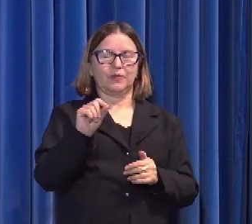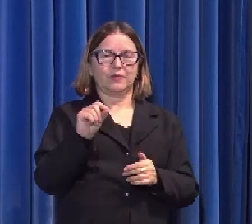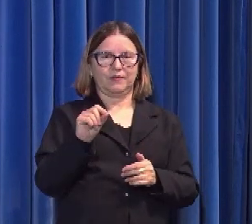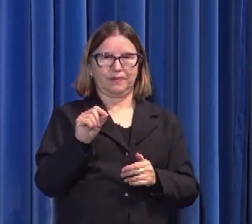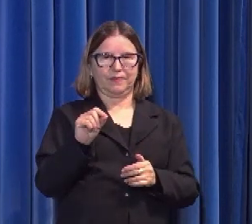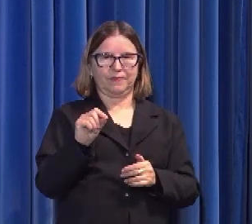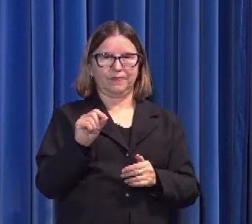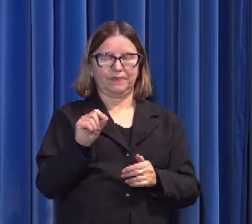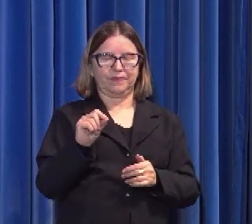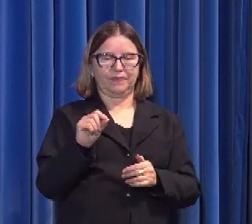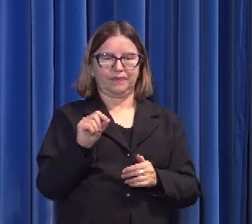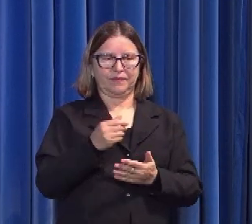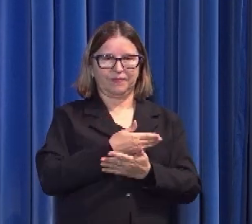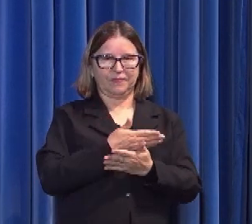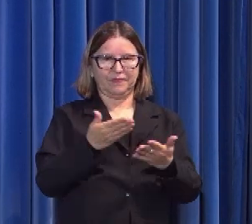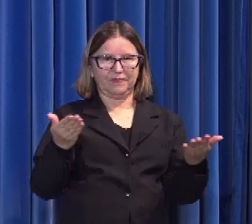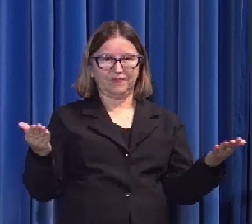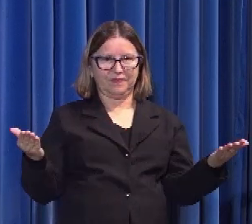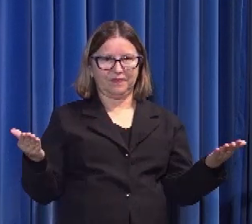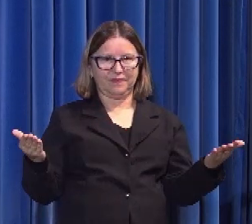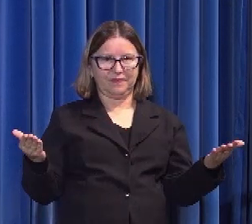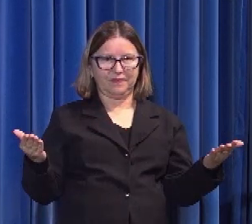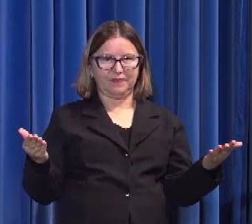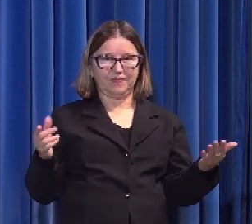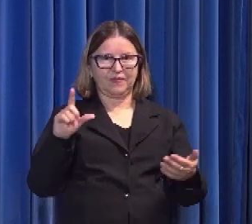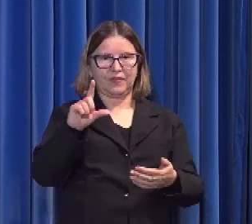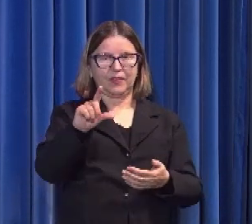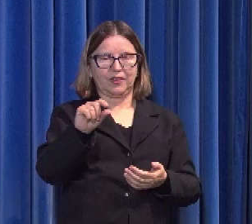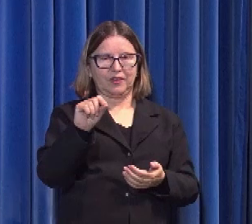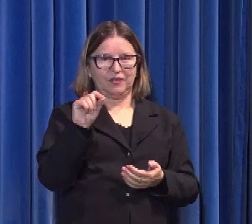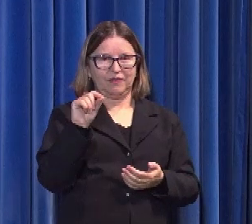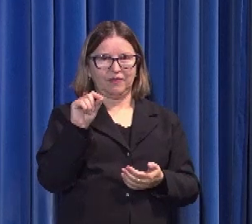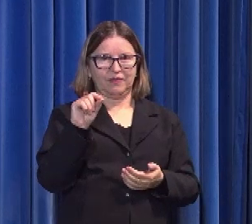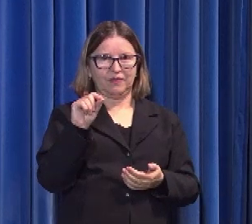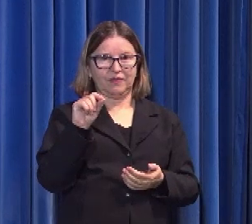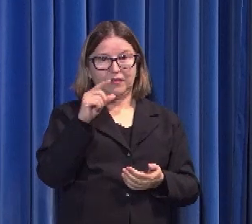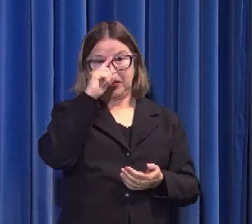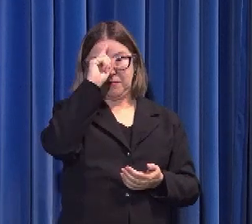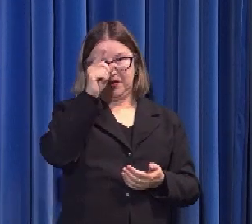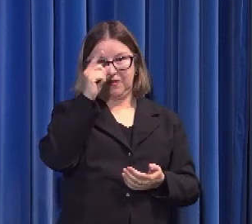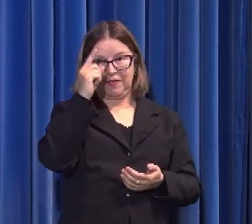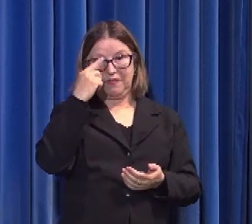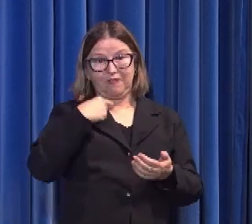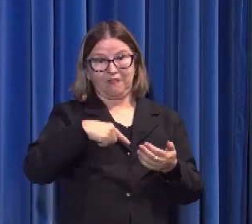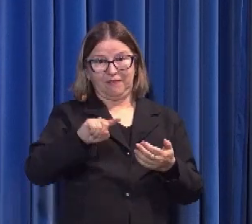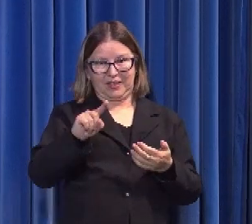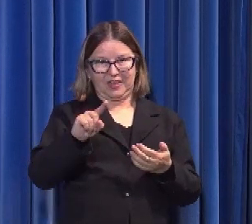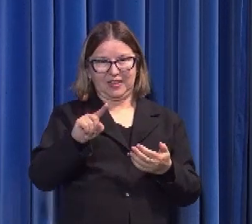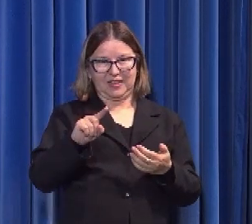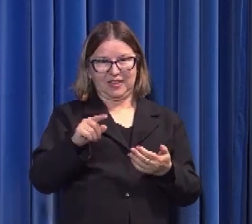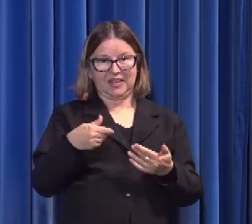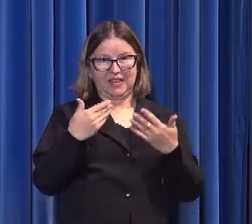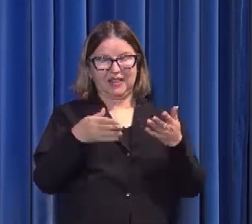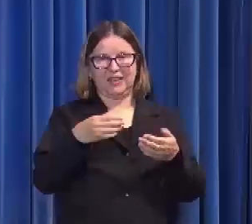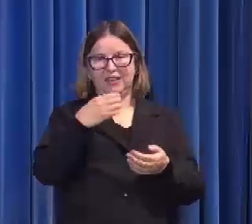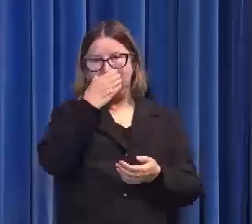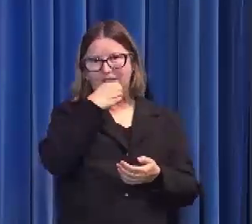e a vós outros e vos designei para que vades e deis fruto